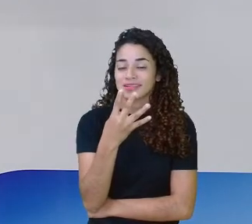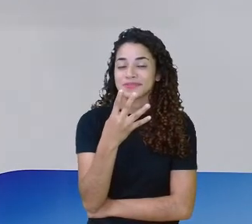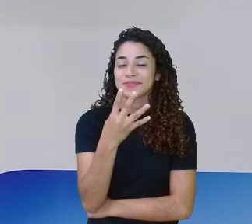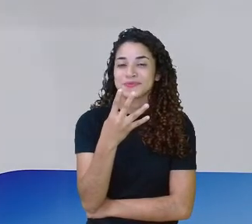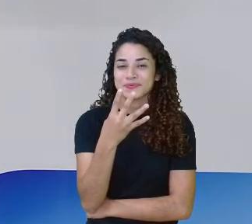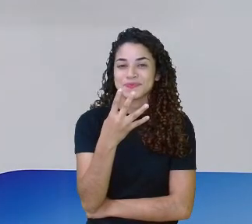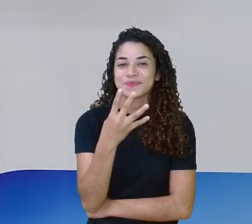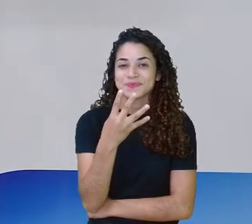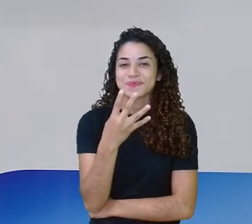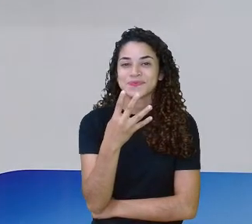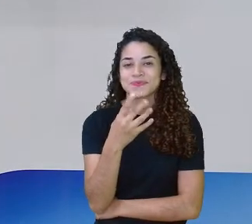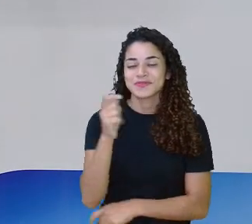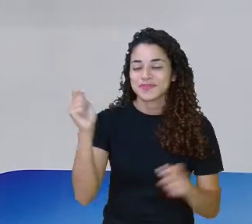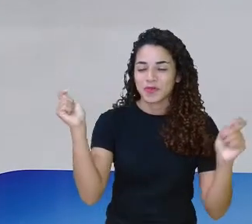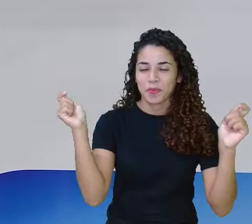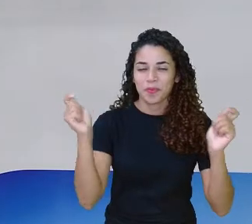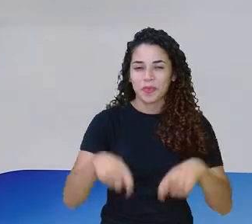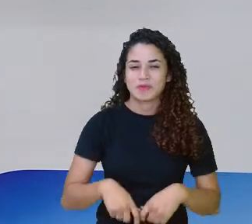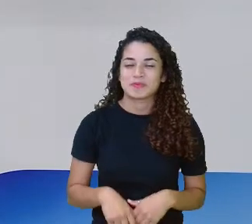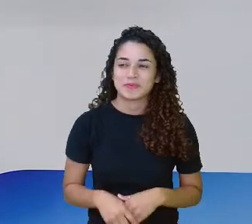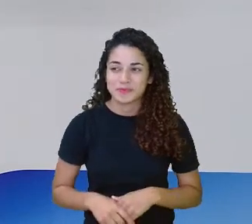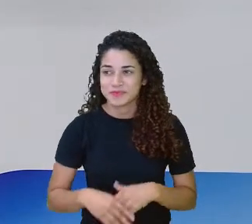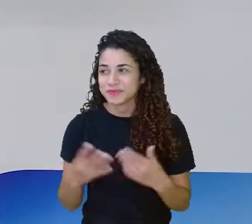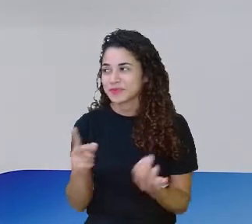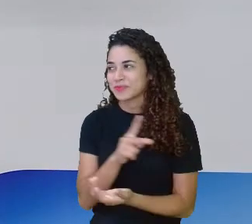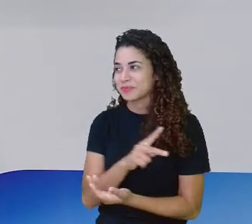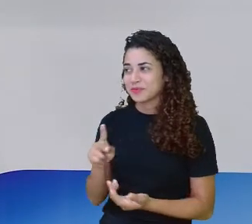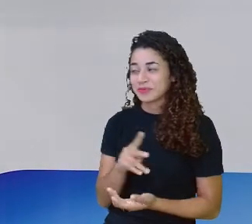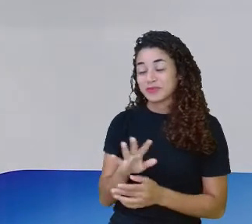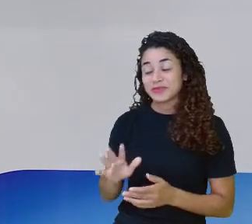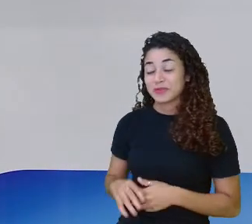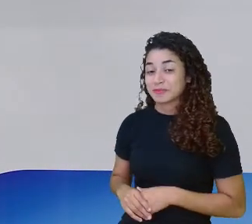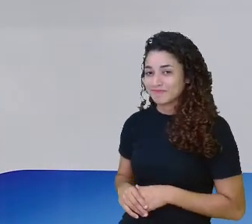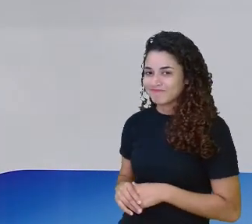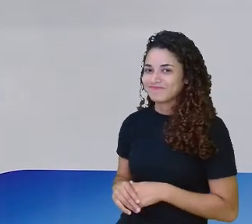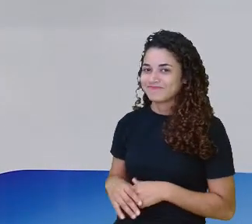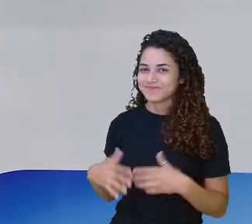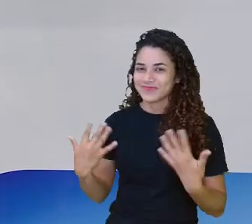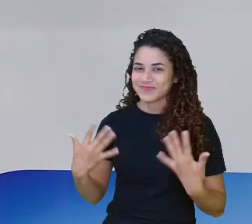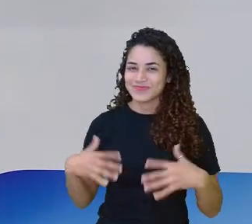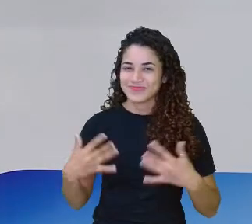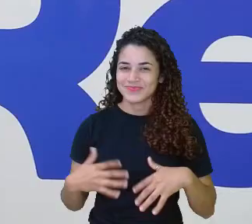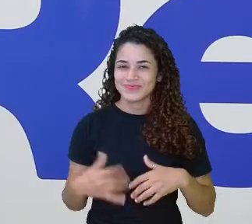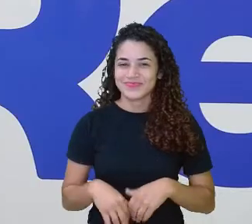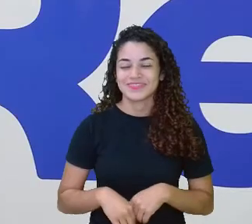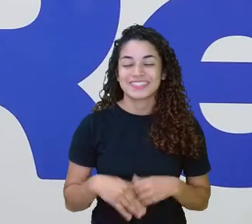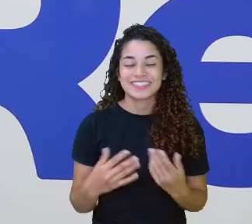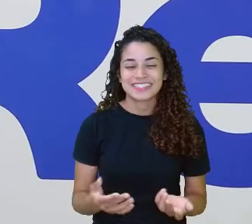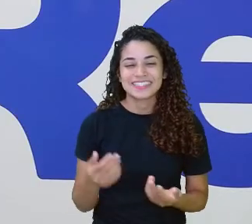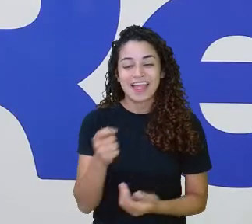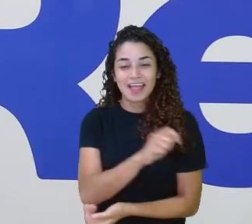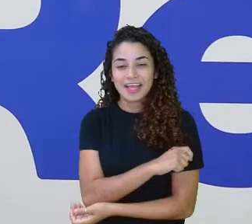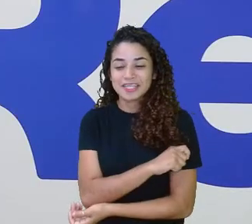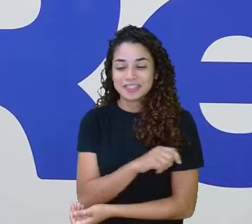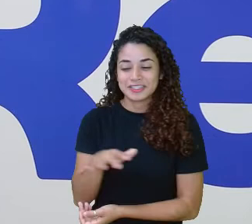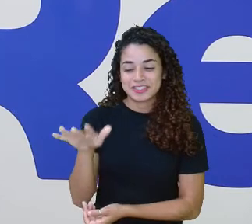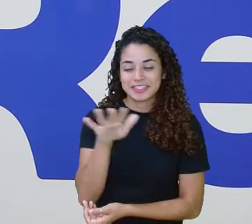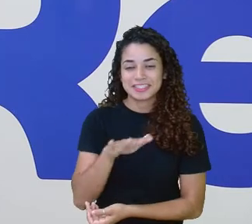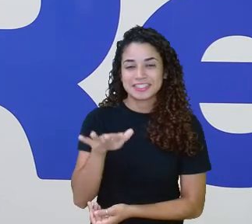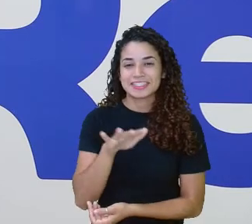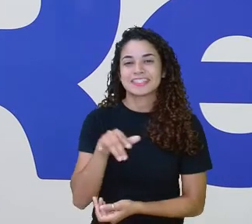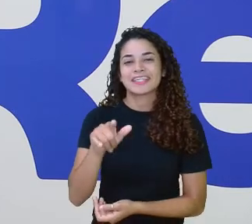24. 24 possibilidades. Professora Márcia. Pois é, professora Kedma, e os alunos aqui,